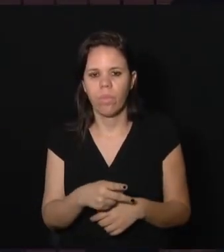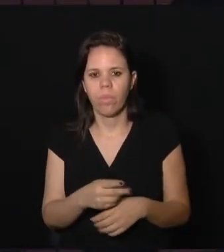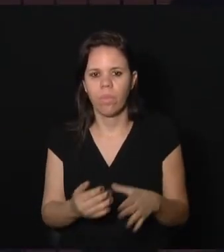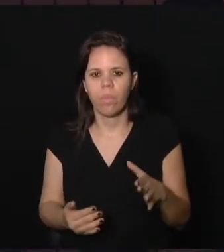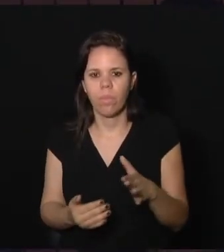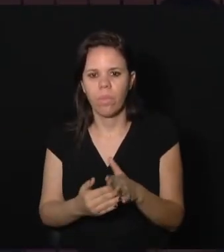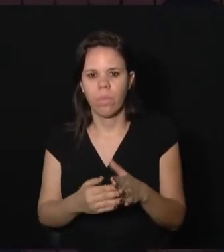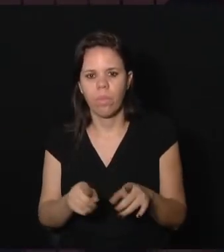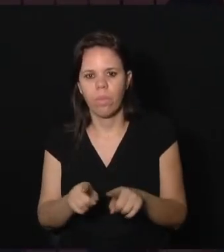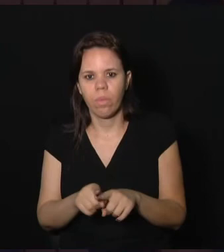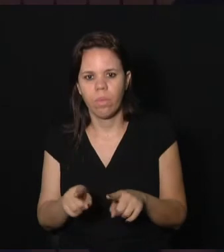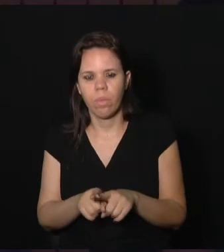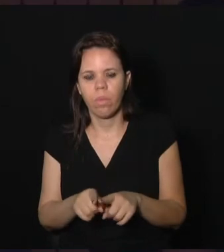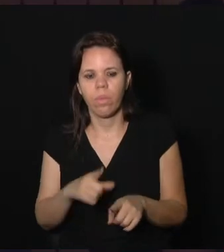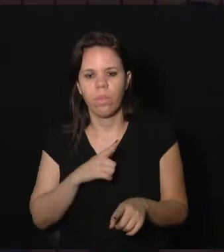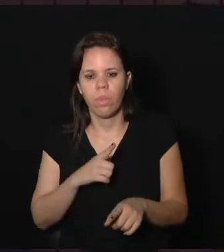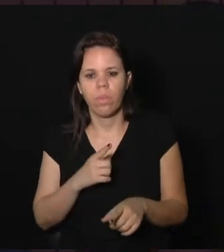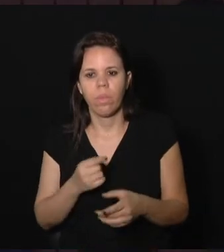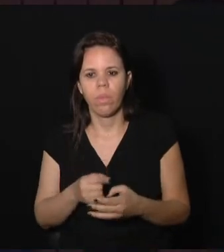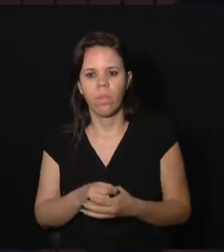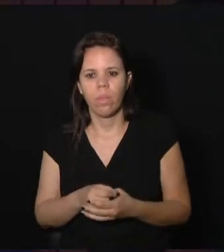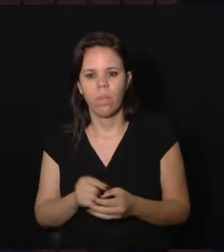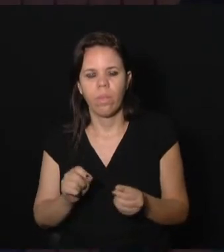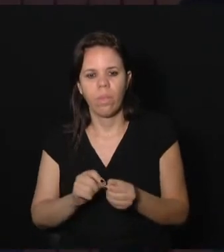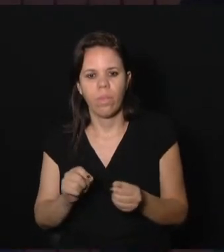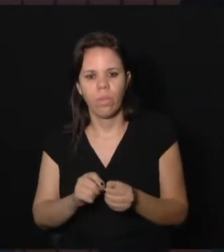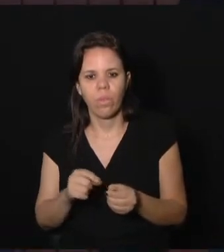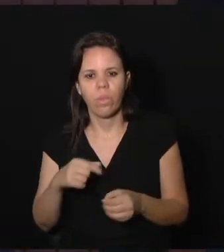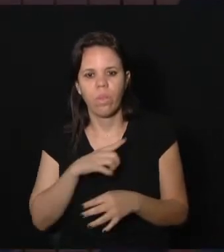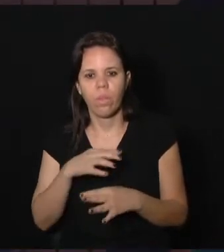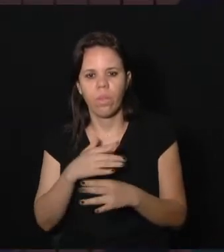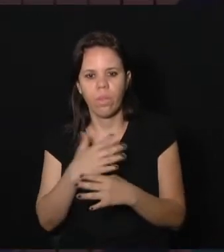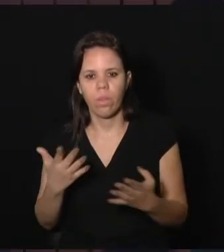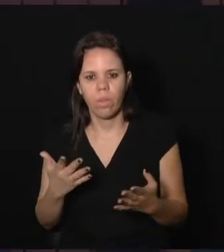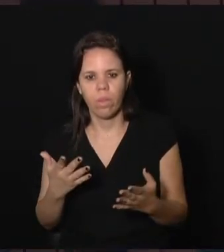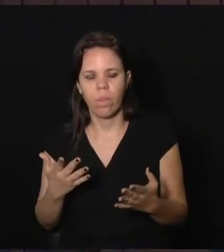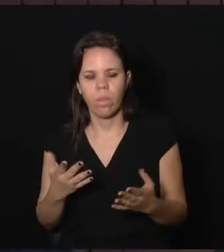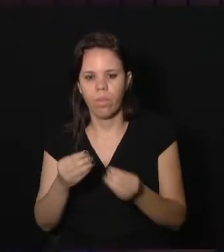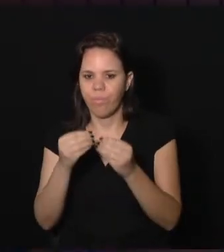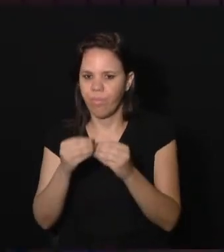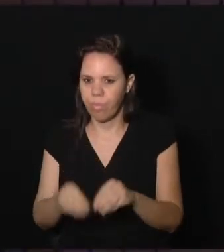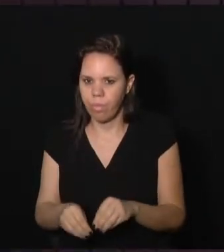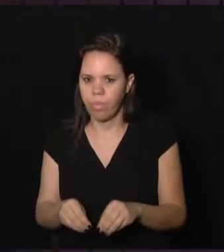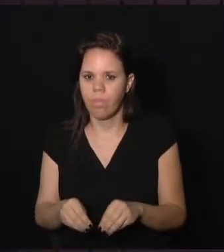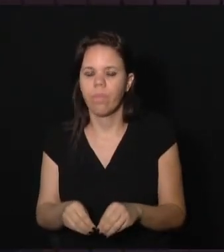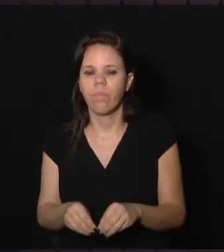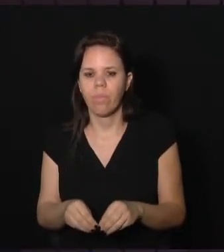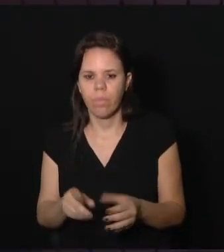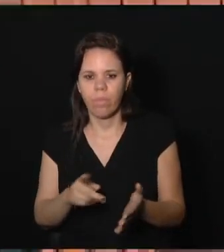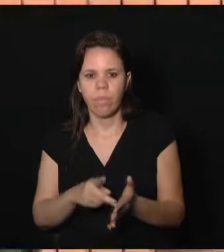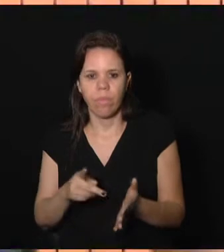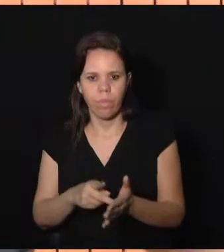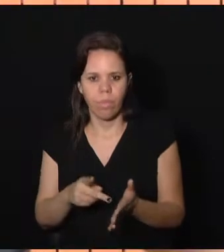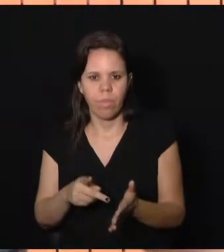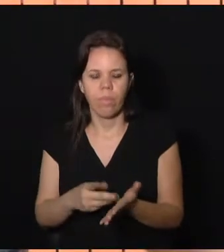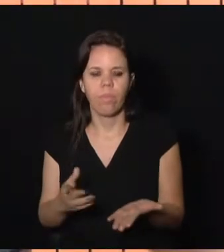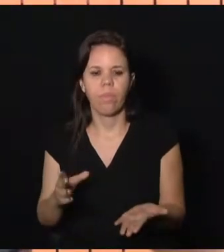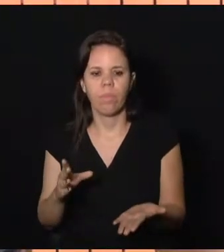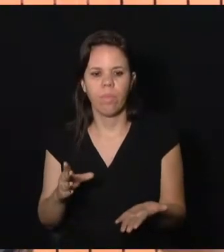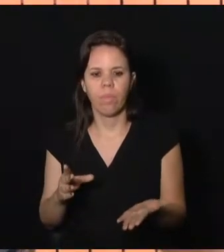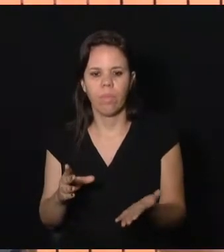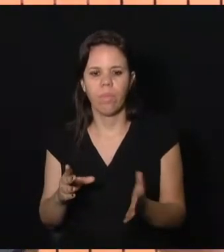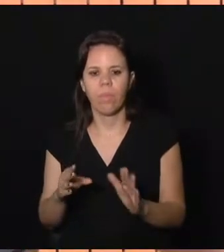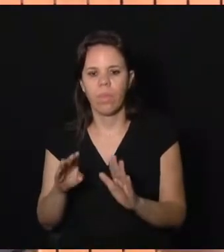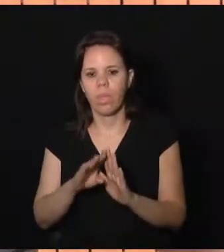burocracias, elas fazem com que a cidade fique prejudicada. Não, sem dúvida. Acho que a burocracia como um